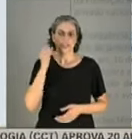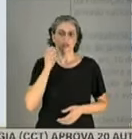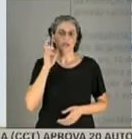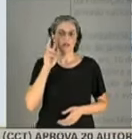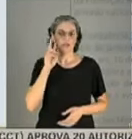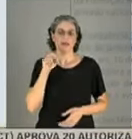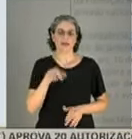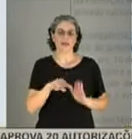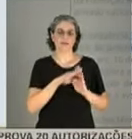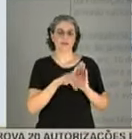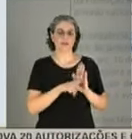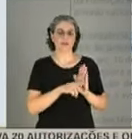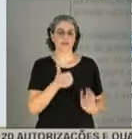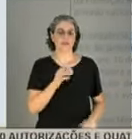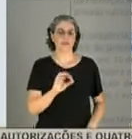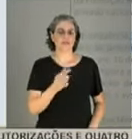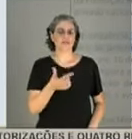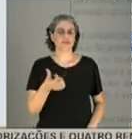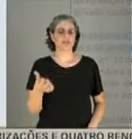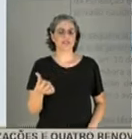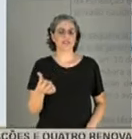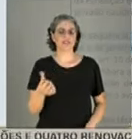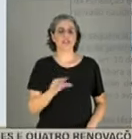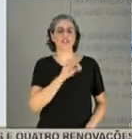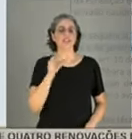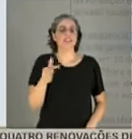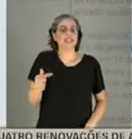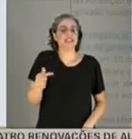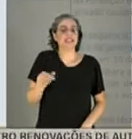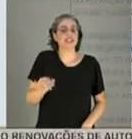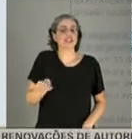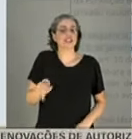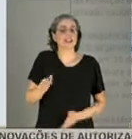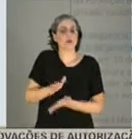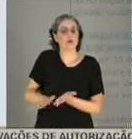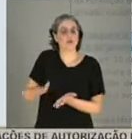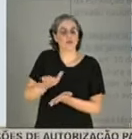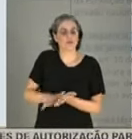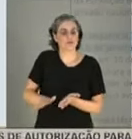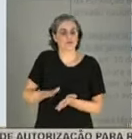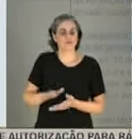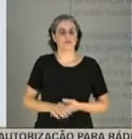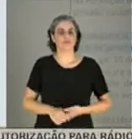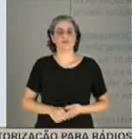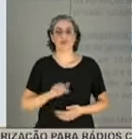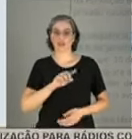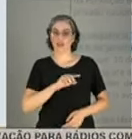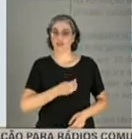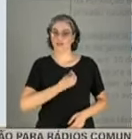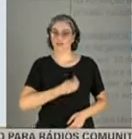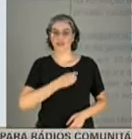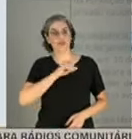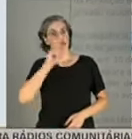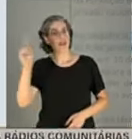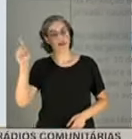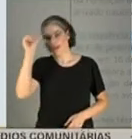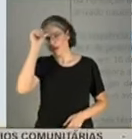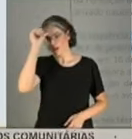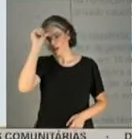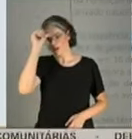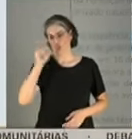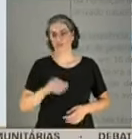provisória 1026, o governo editou no dia 7 de janeiro, inclusive quando o nosso depoente estava na Índia. Essa